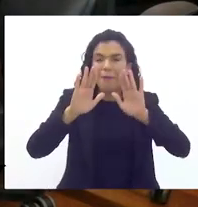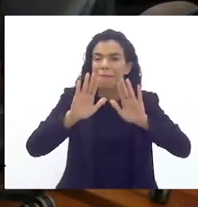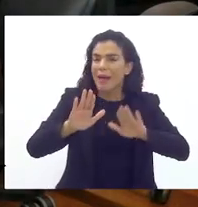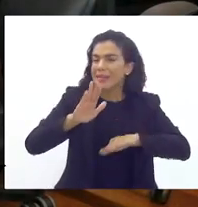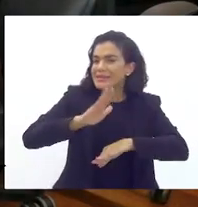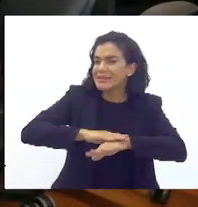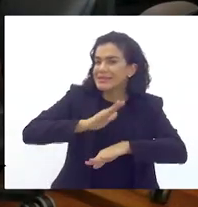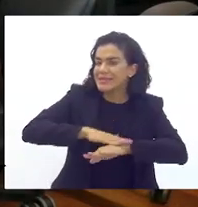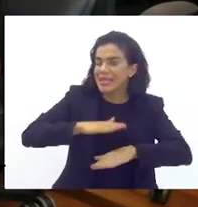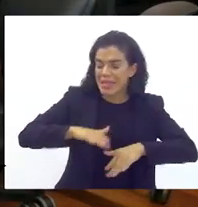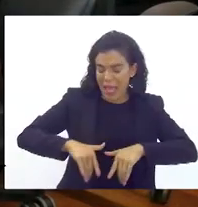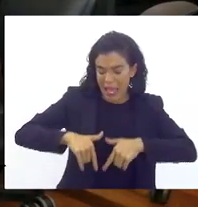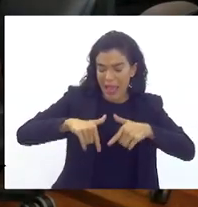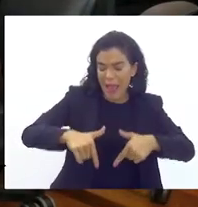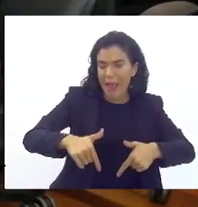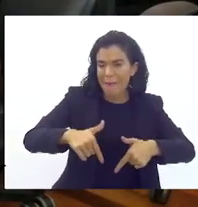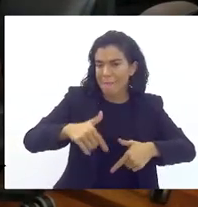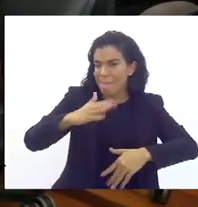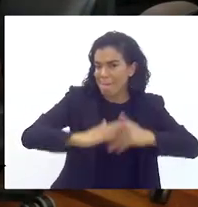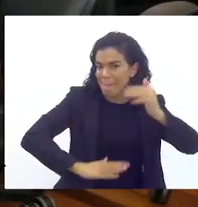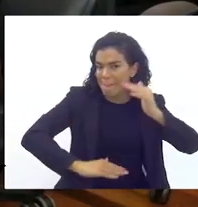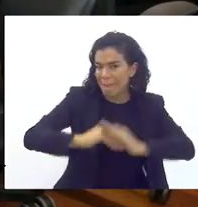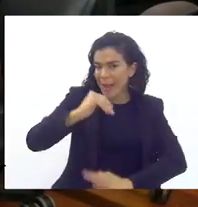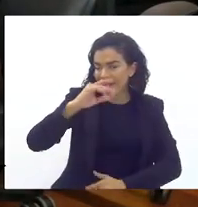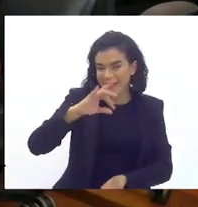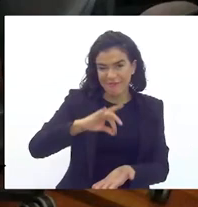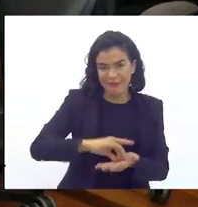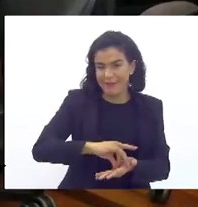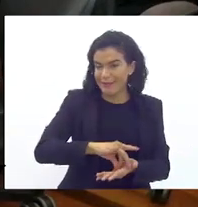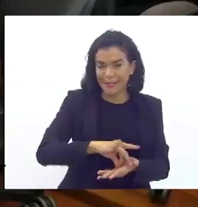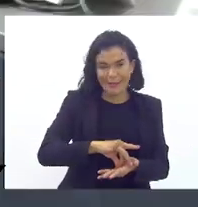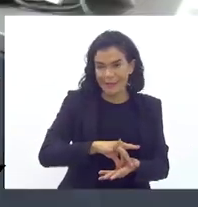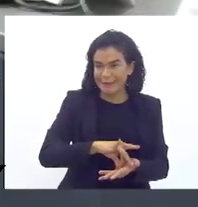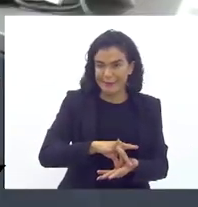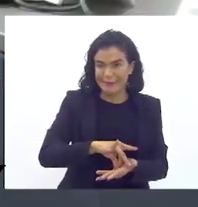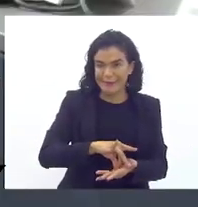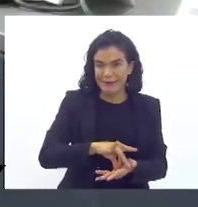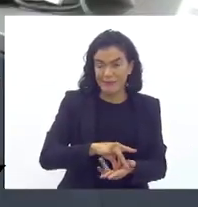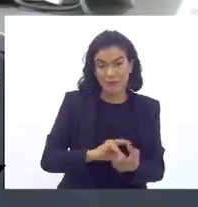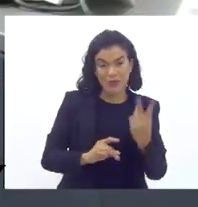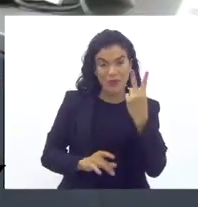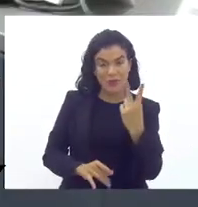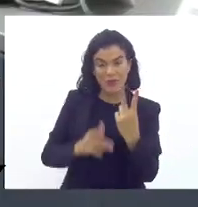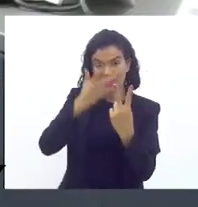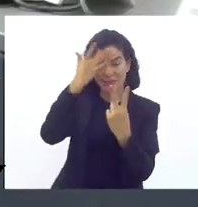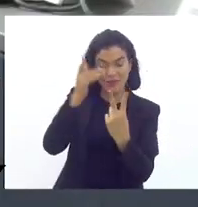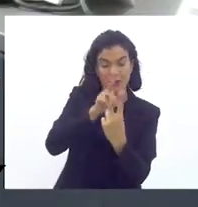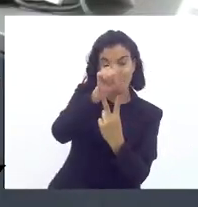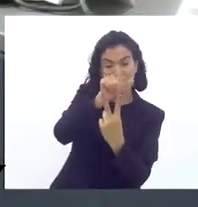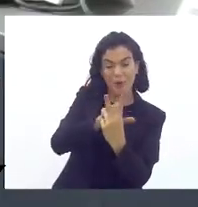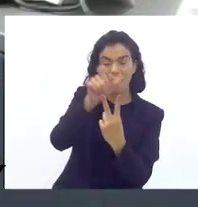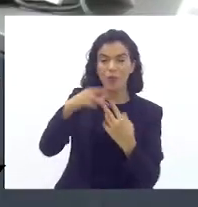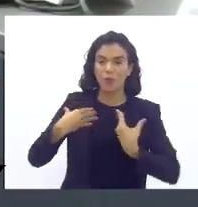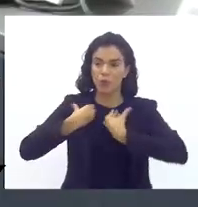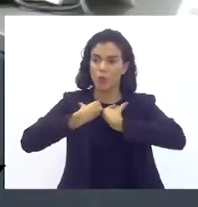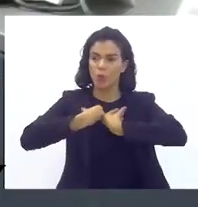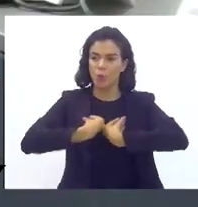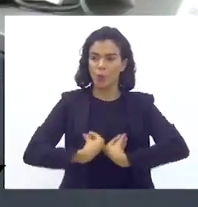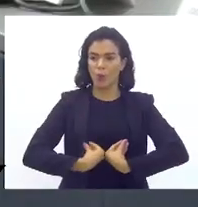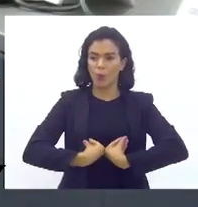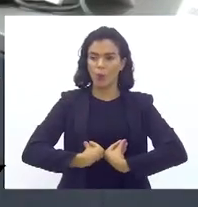na prática na verdade entrando duas pessoas de terno numa